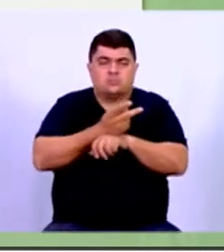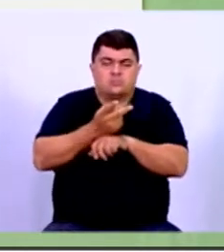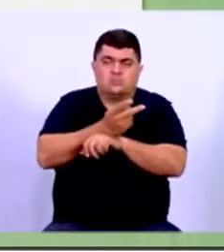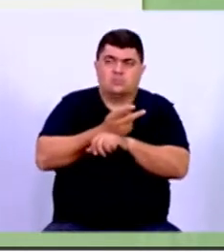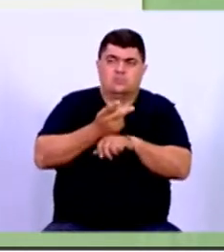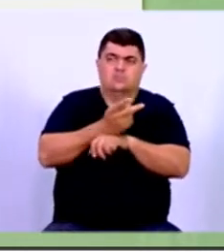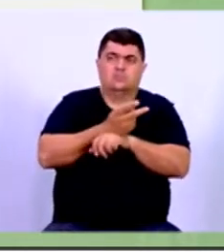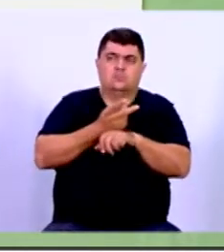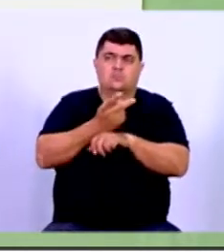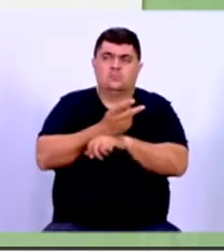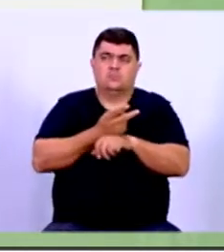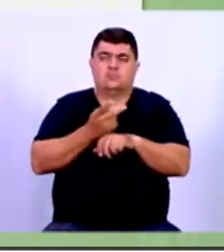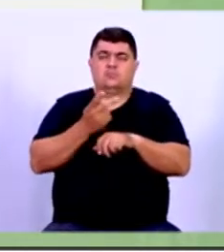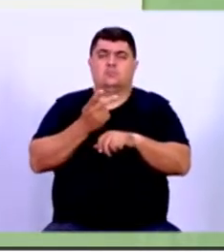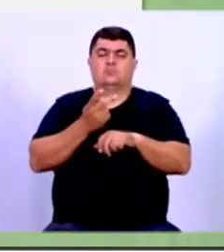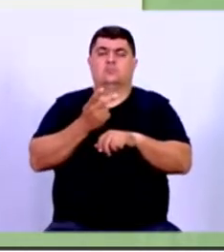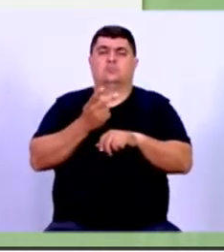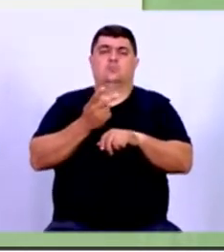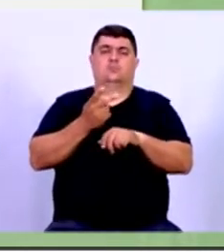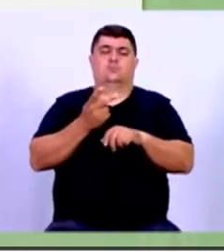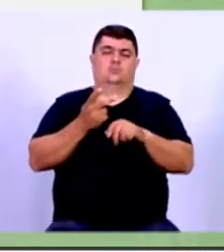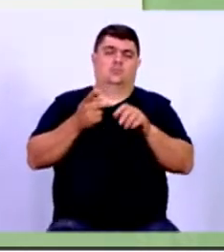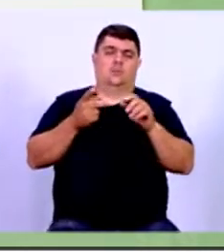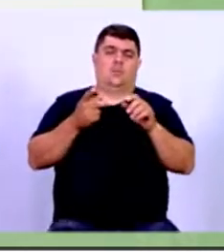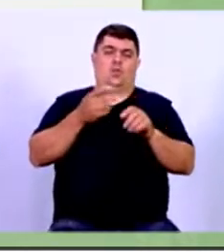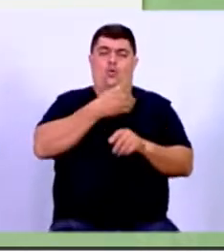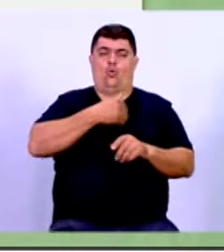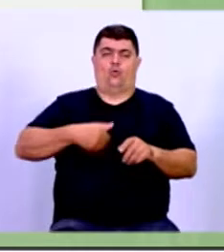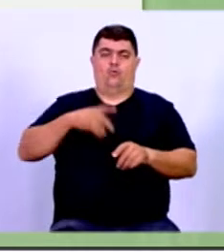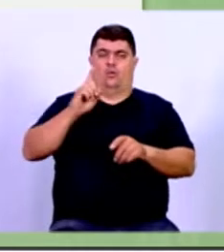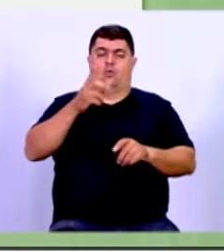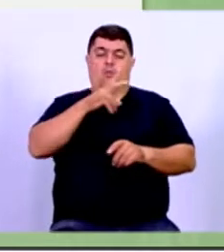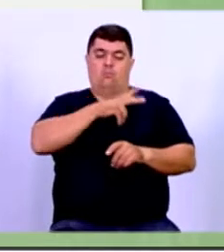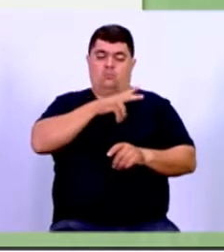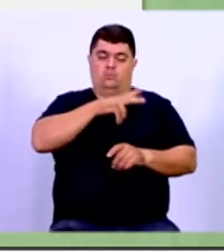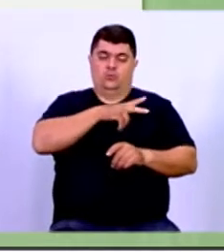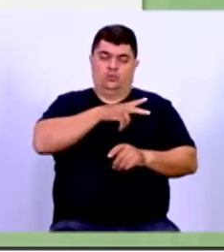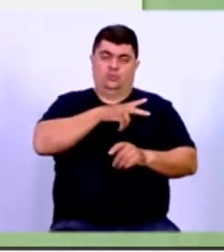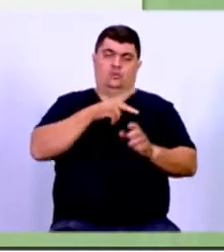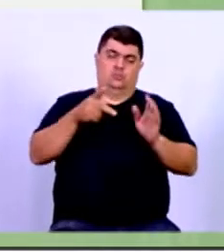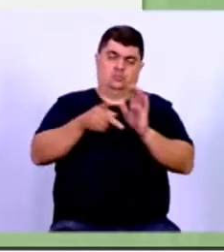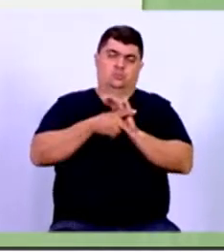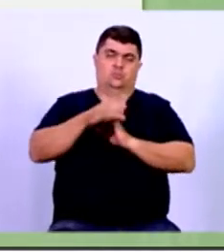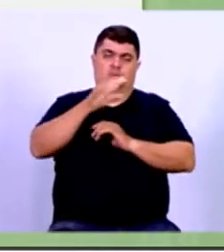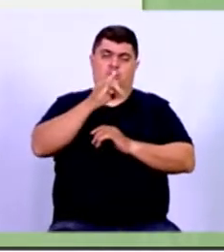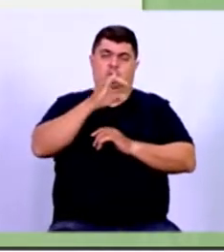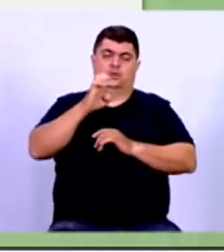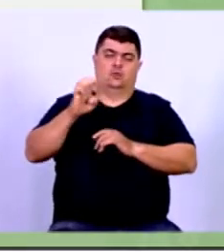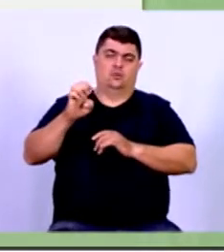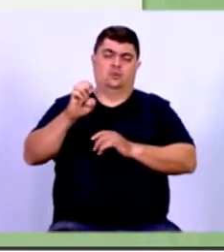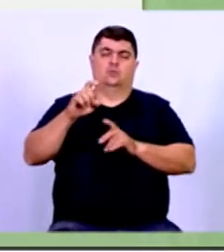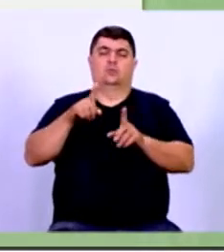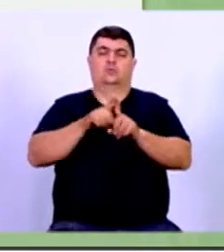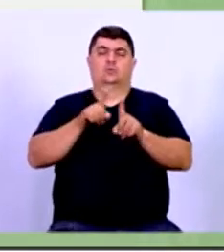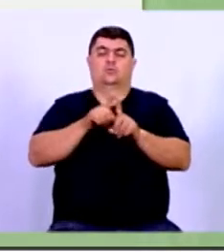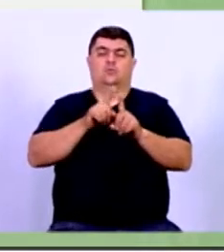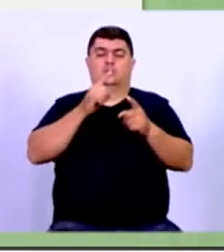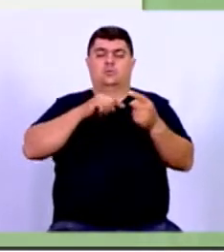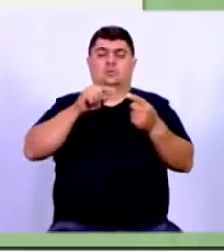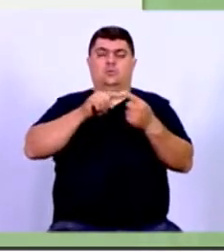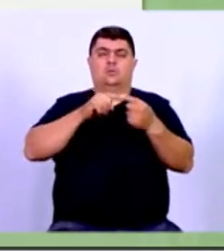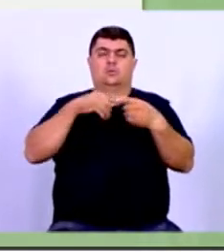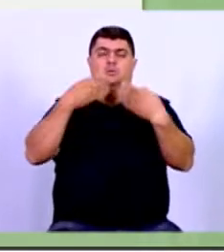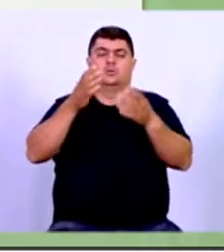é um órgão, não é um órgão público, é um órgão privado, e ele tem o objetivo de ofertar vagas